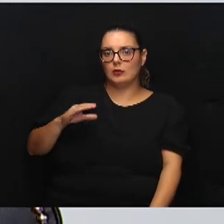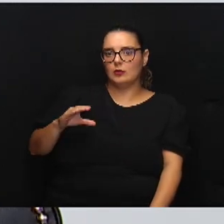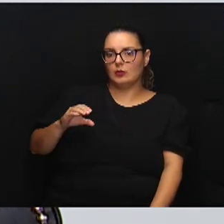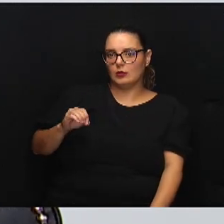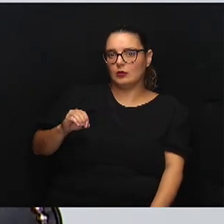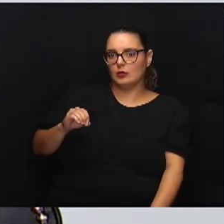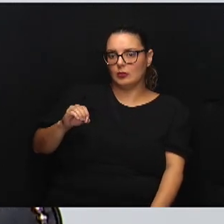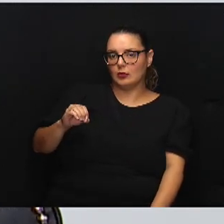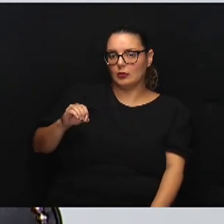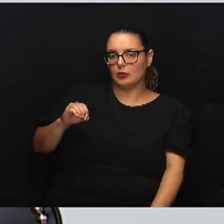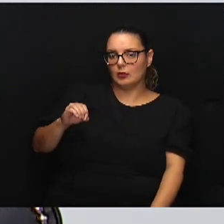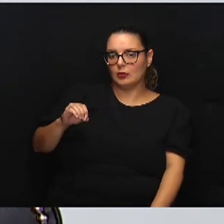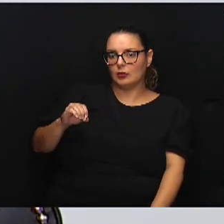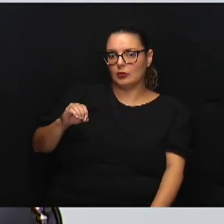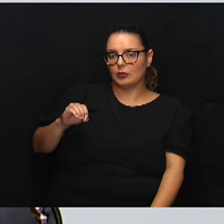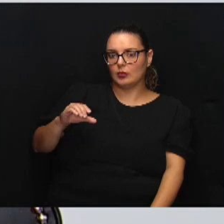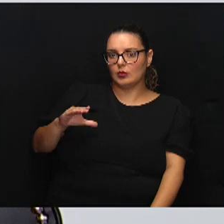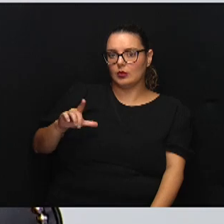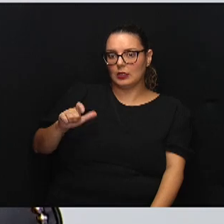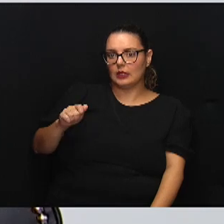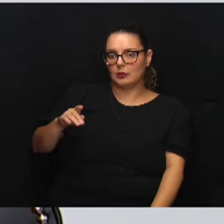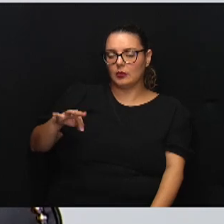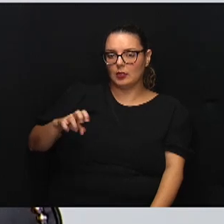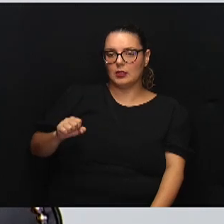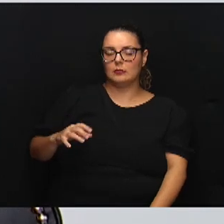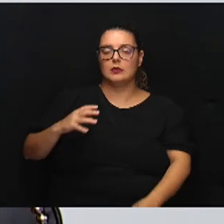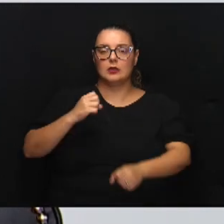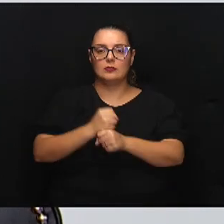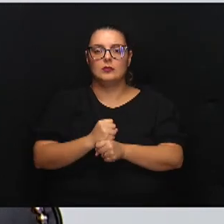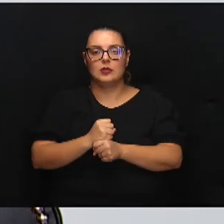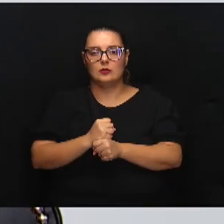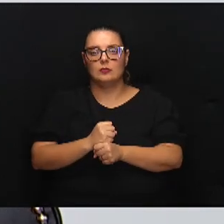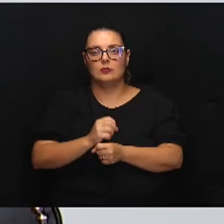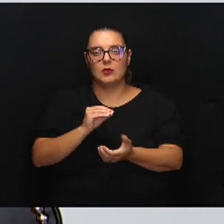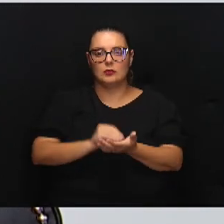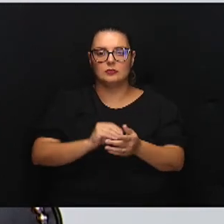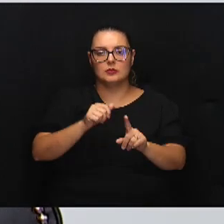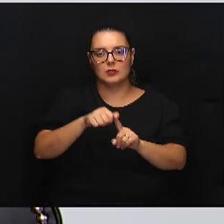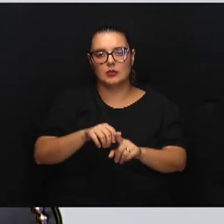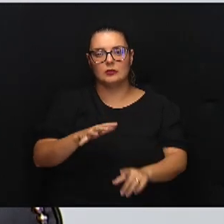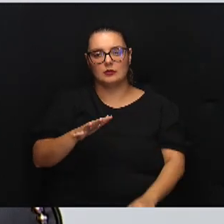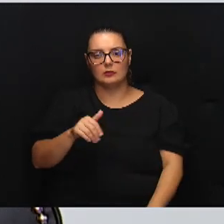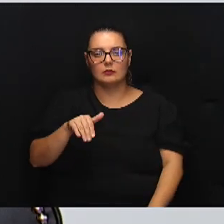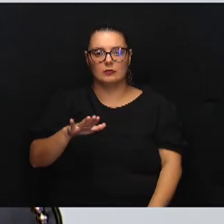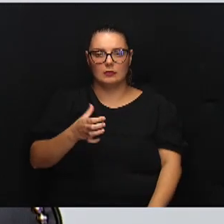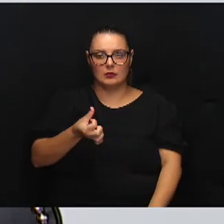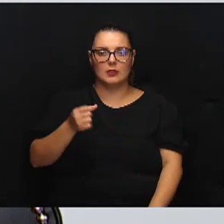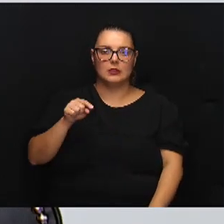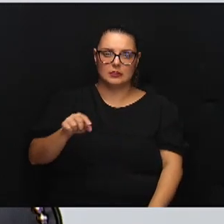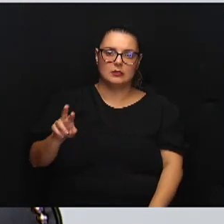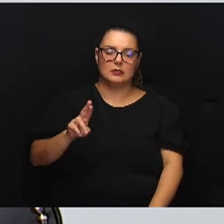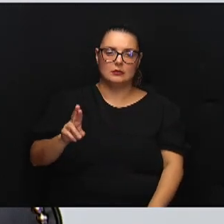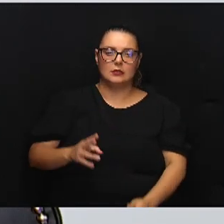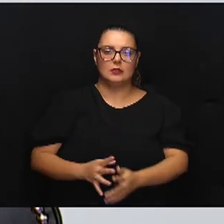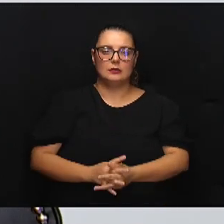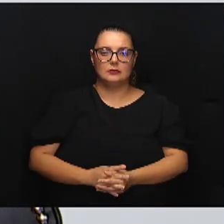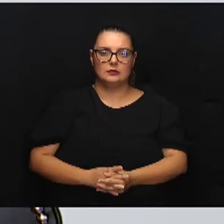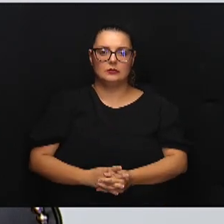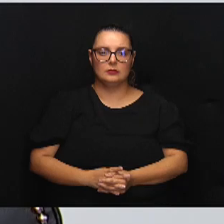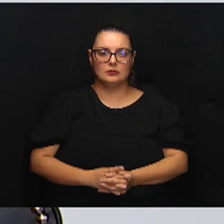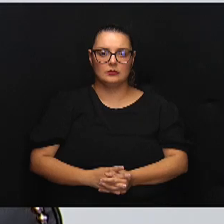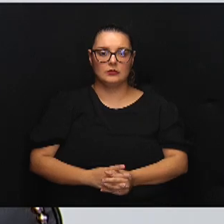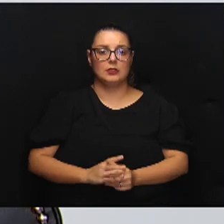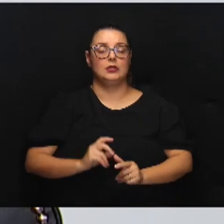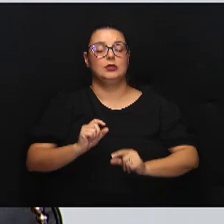Dizer, meus 3.000. Mais de valor, se eu for fechar, meu último mês deu mais de R$6.000. Jaque, o que